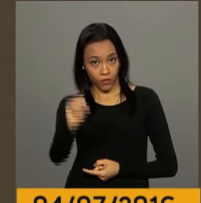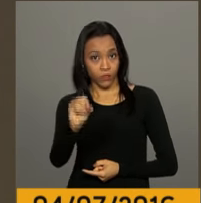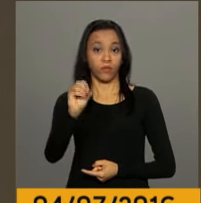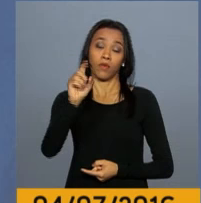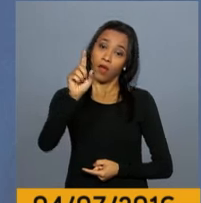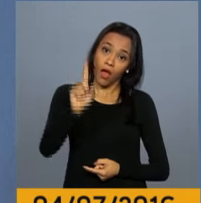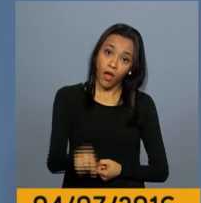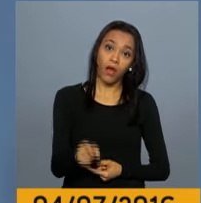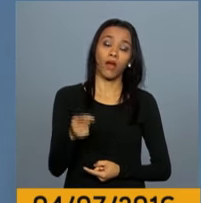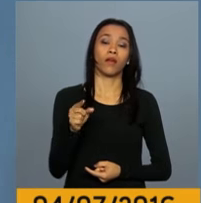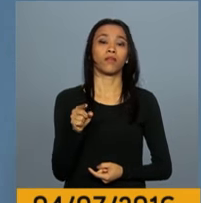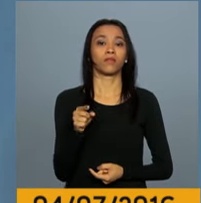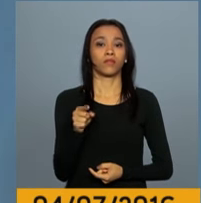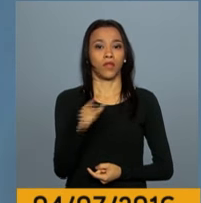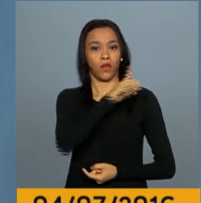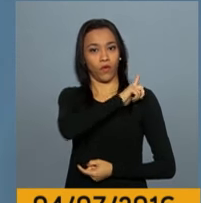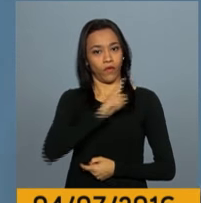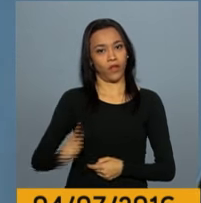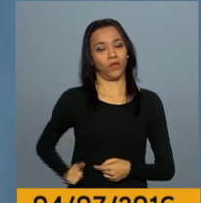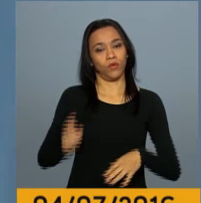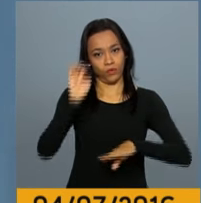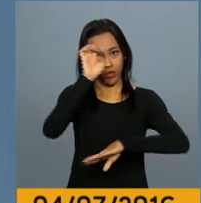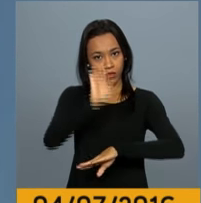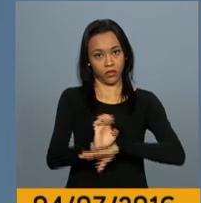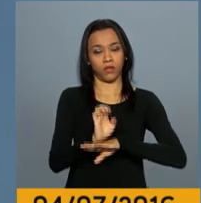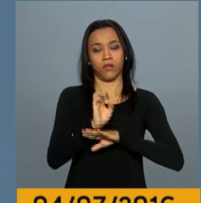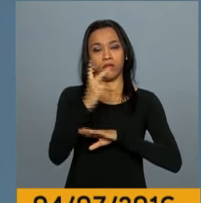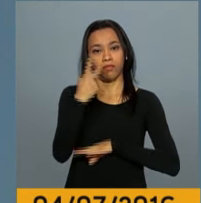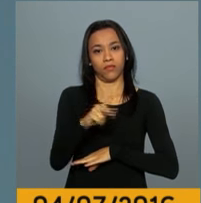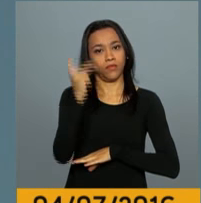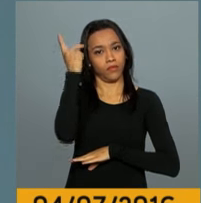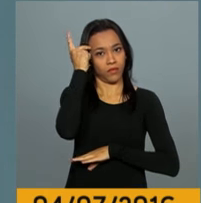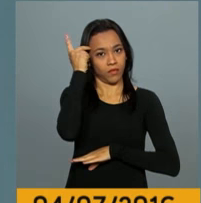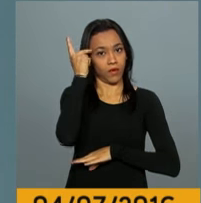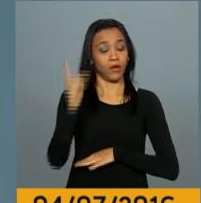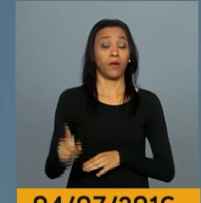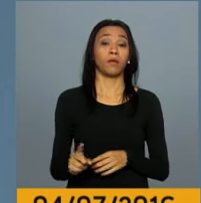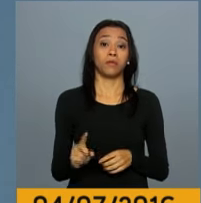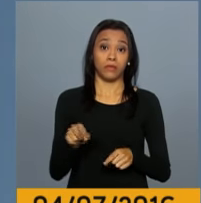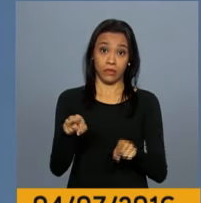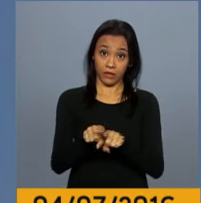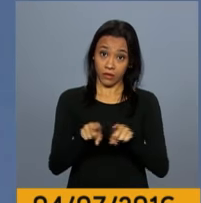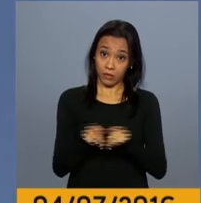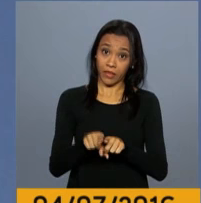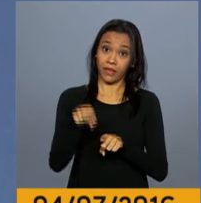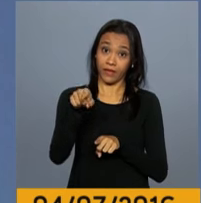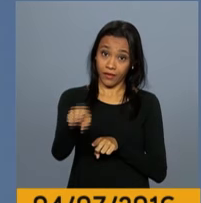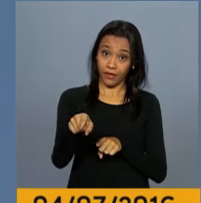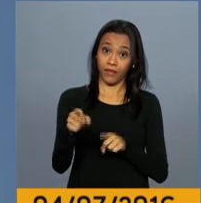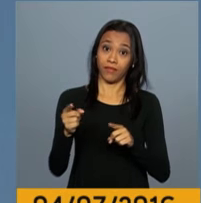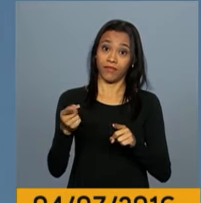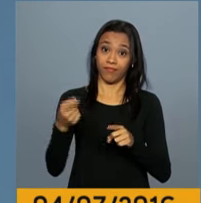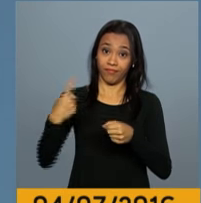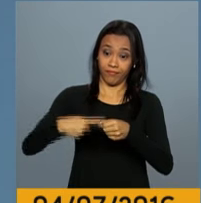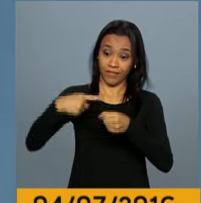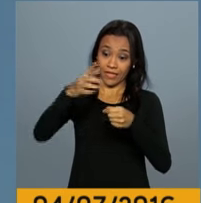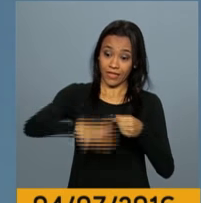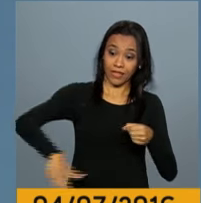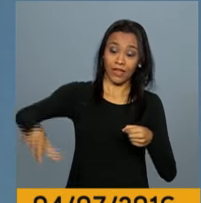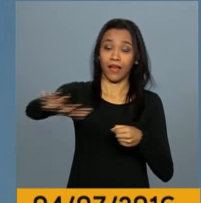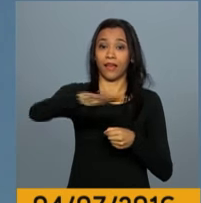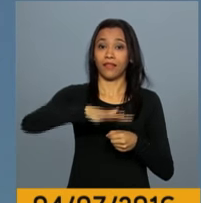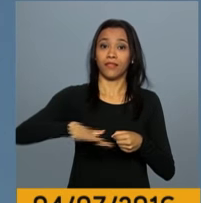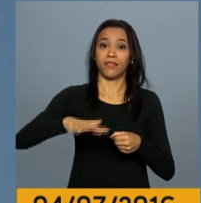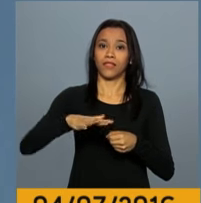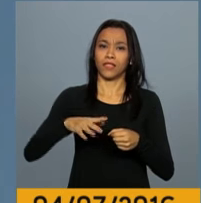governador do estado de São Paulo e cultor de Pindamonhangaba. Há uma coisa em que